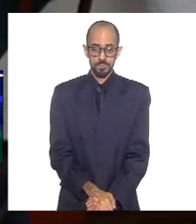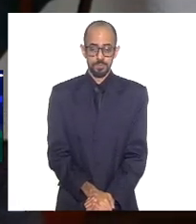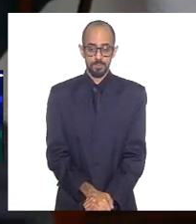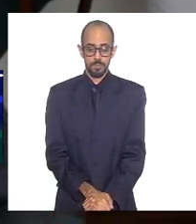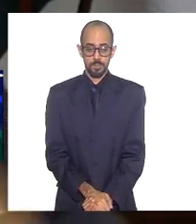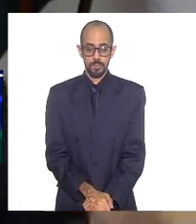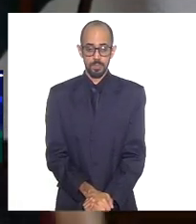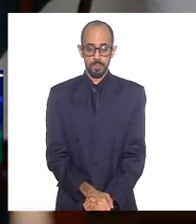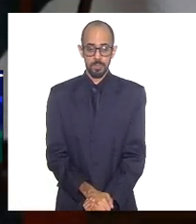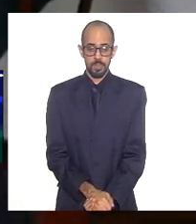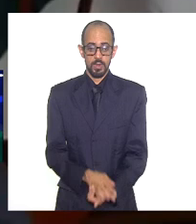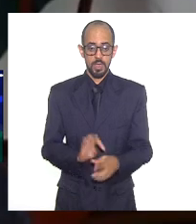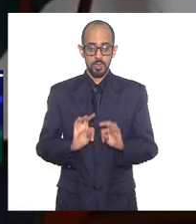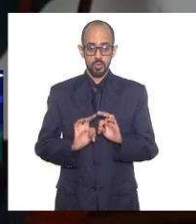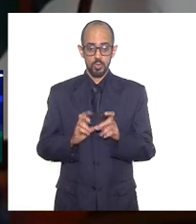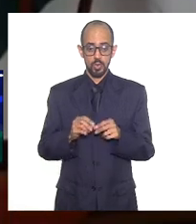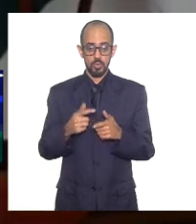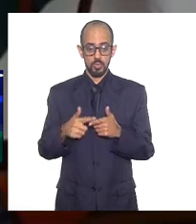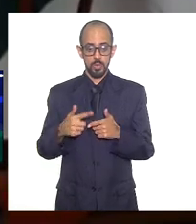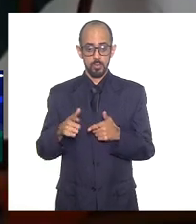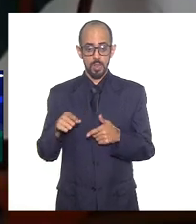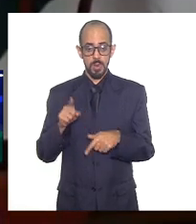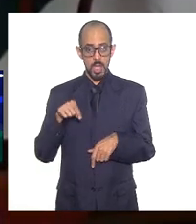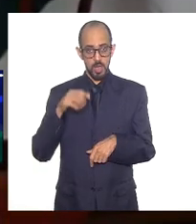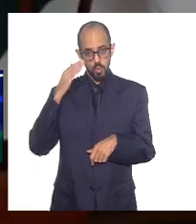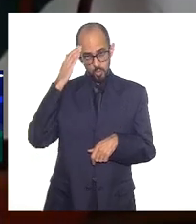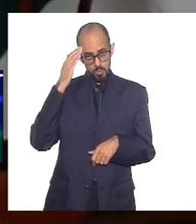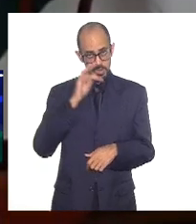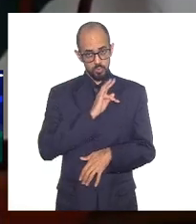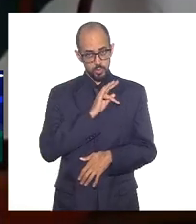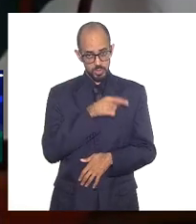E aí, todo problema desse, a gente vai botar a culpa na polícia.